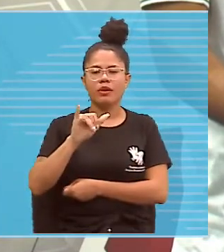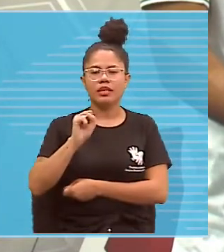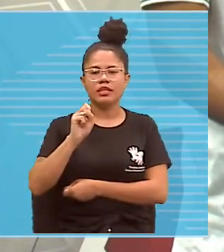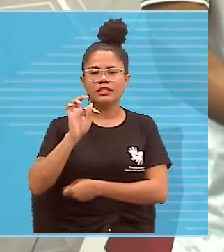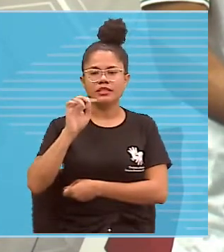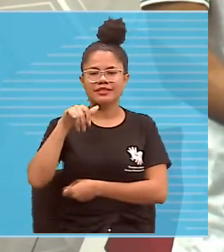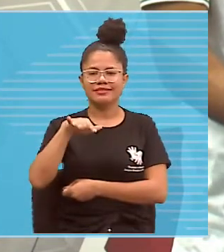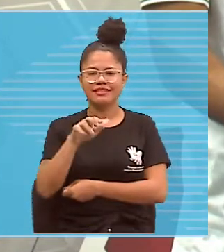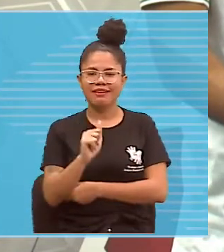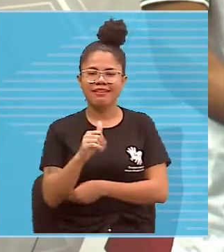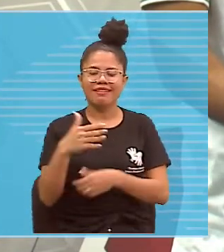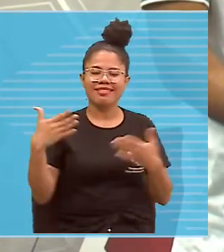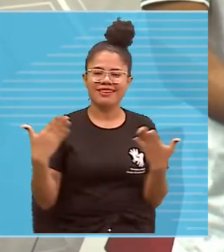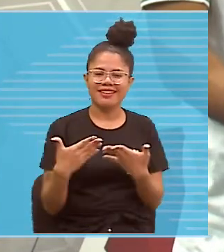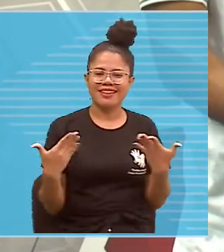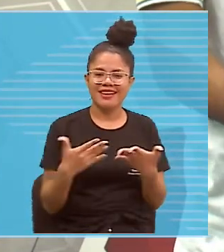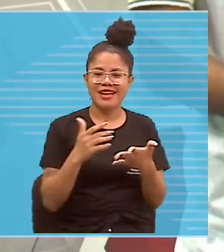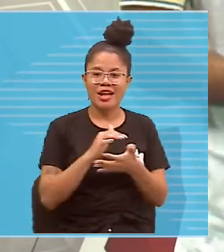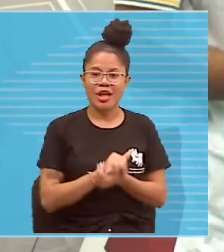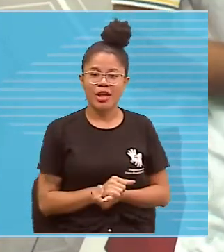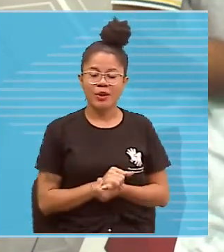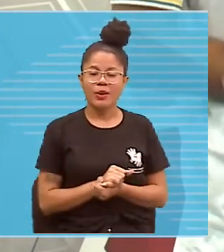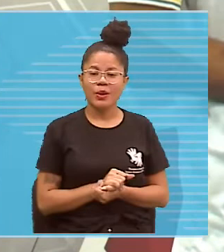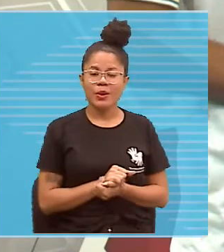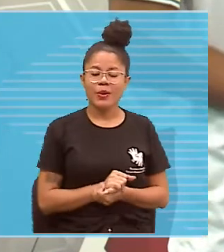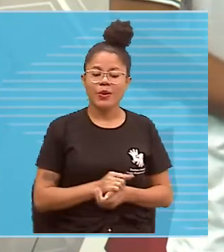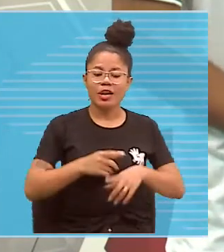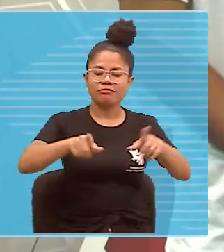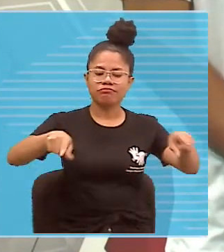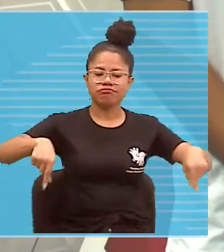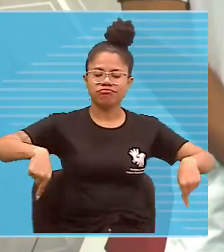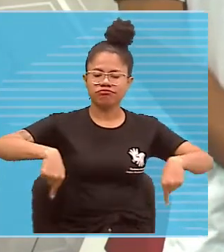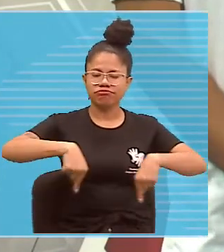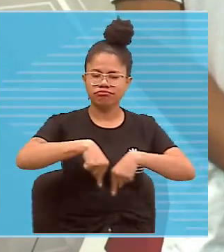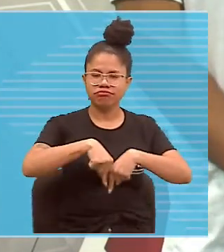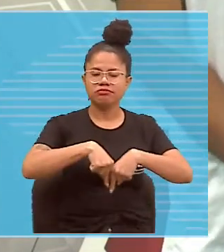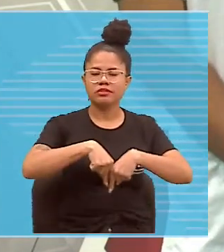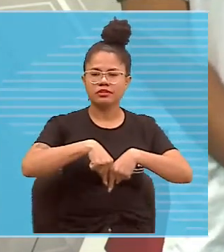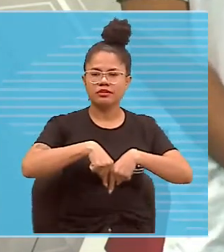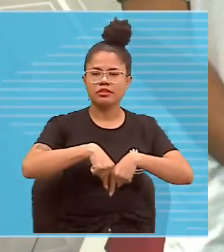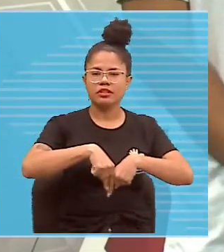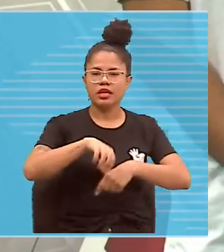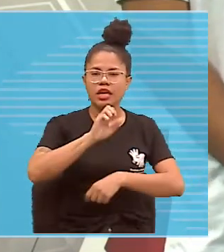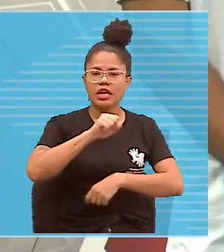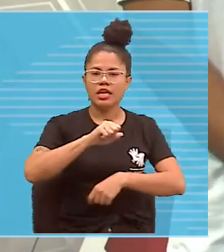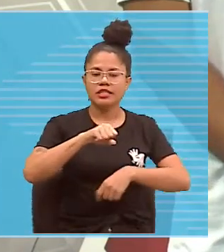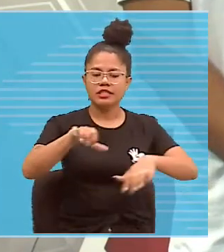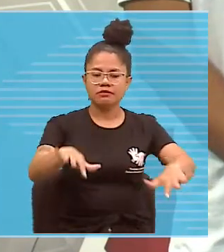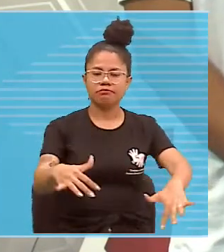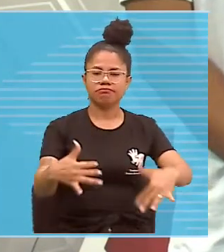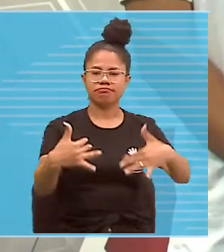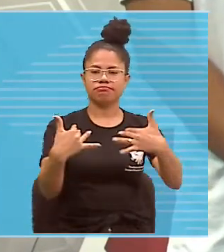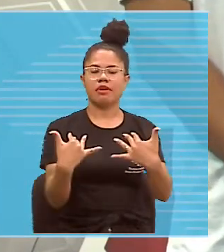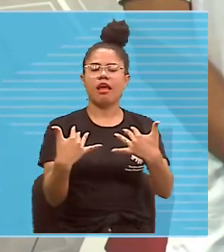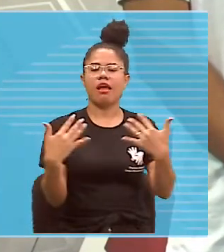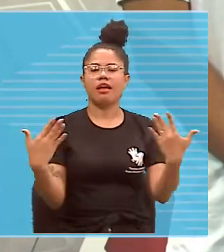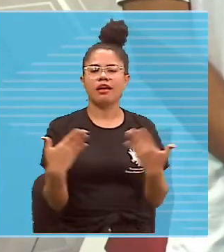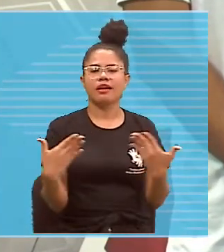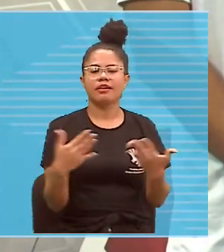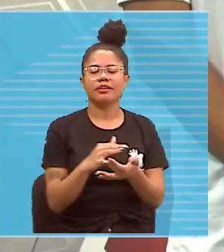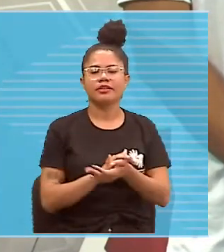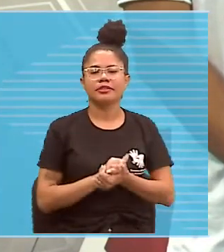num auditório assistindo o nosso programa. E é lá do 7 Lucinete Santana,